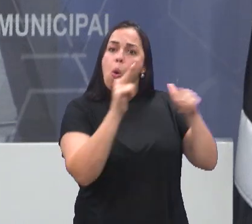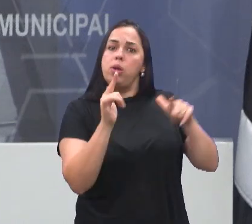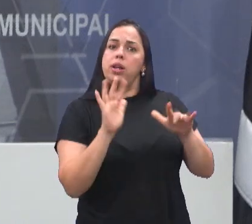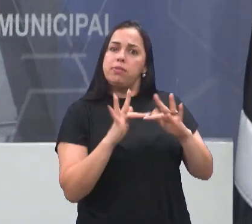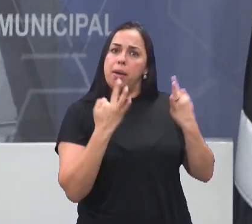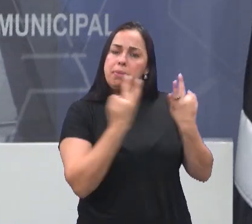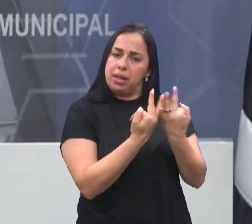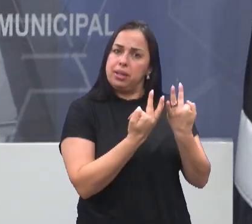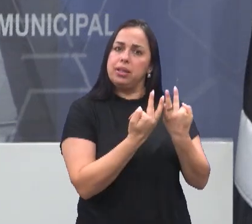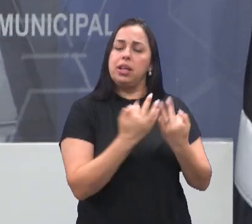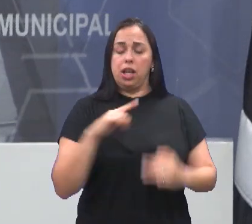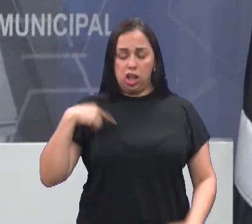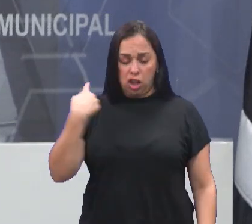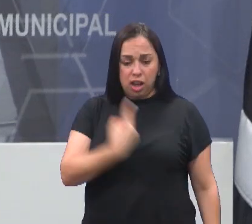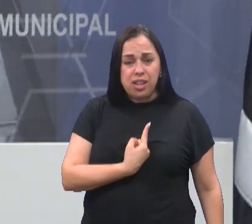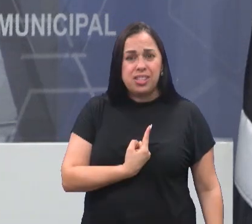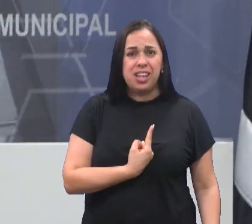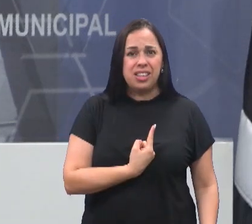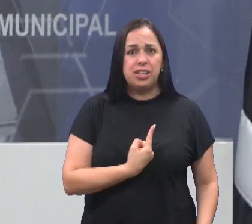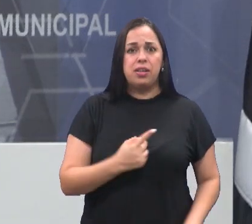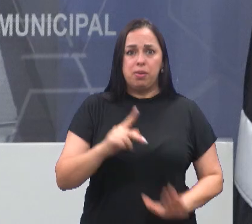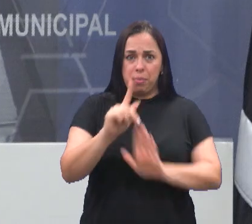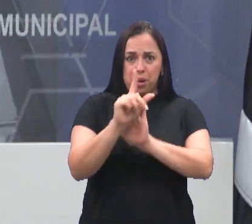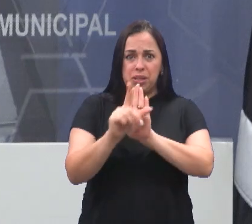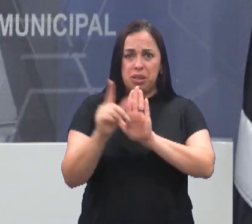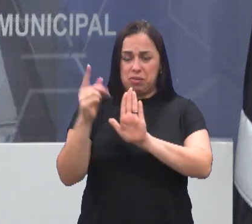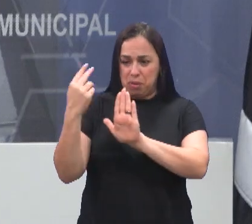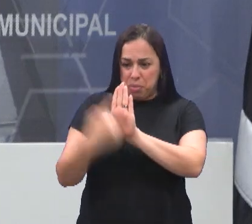vamos aqui aprovar um veto